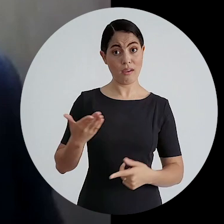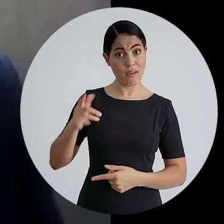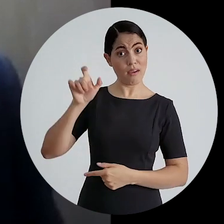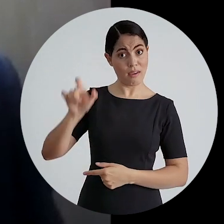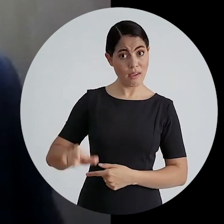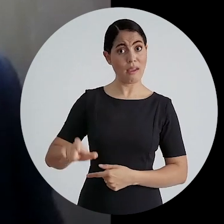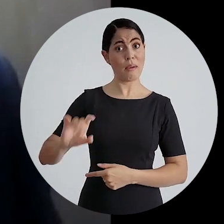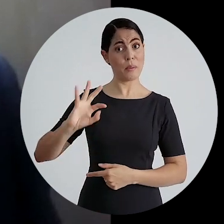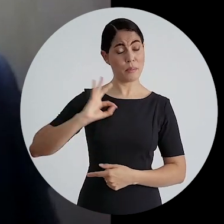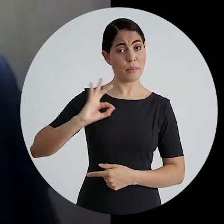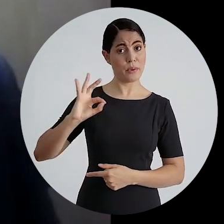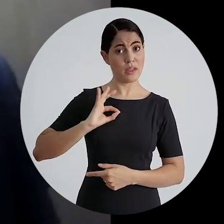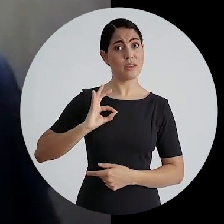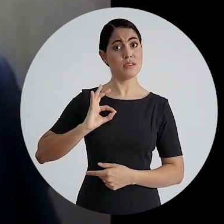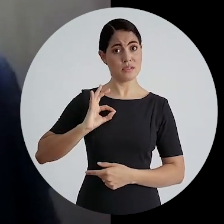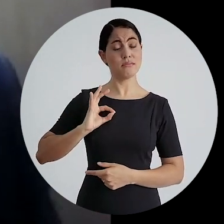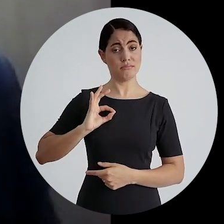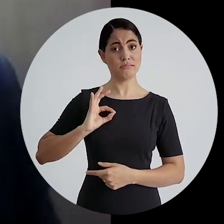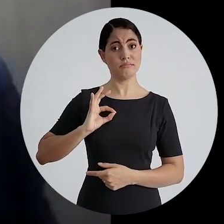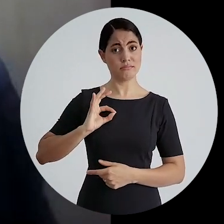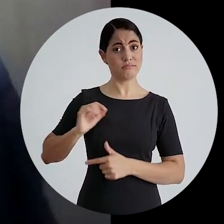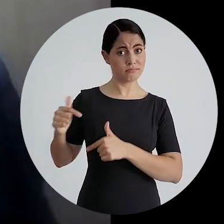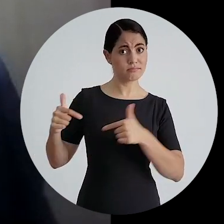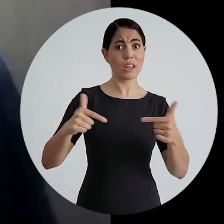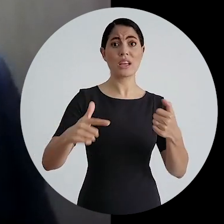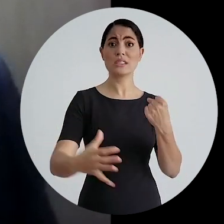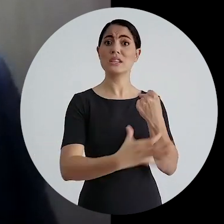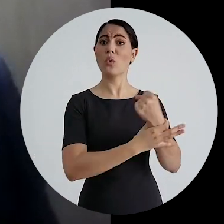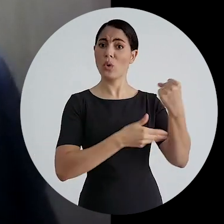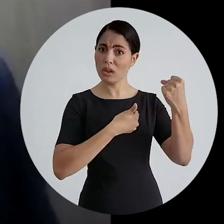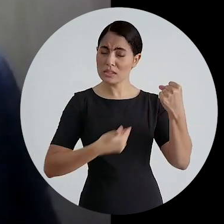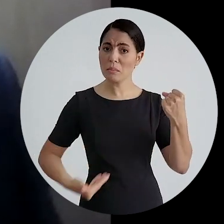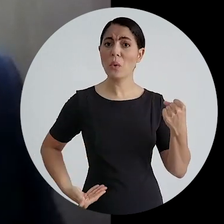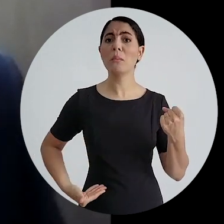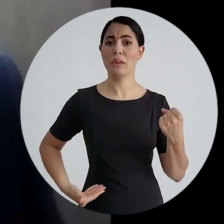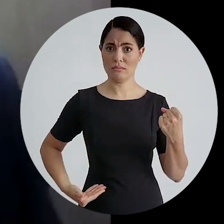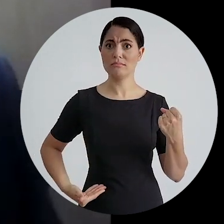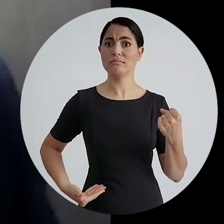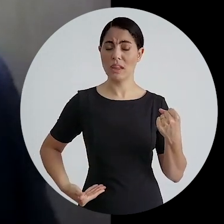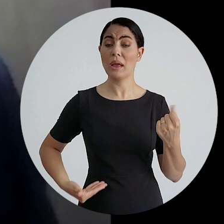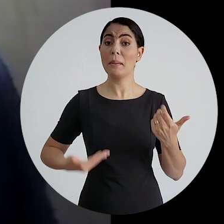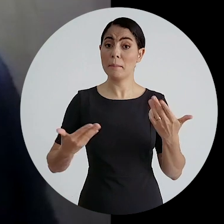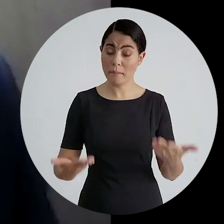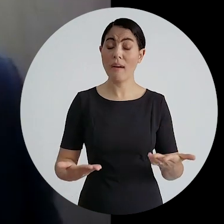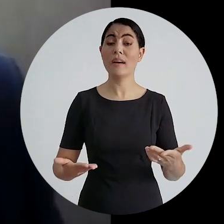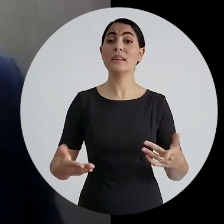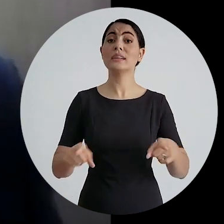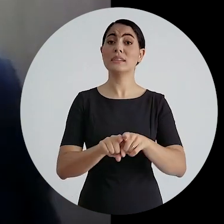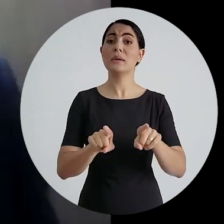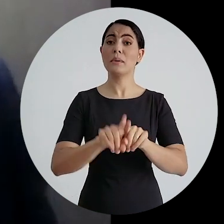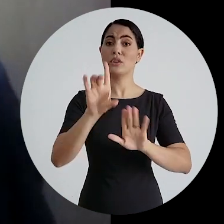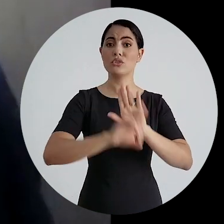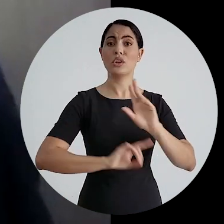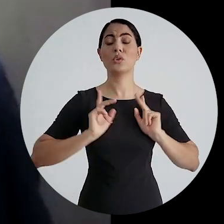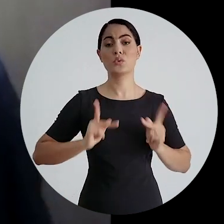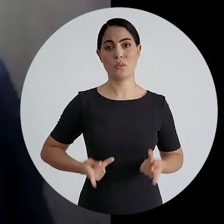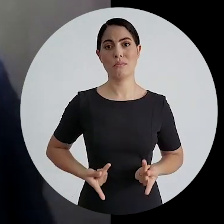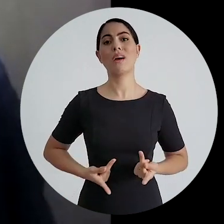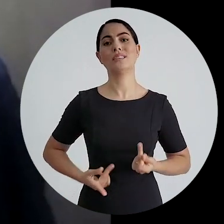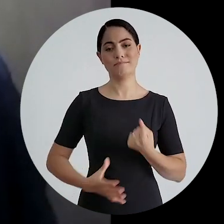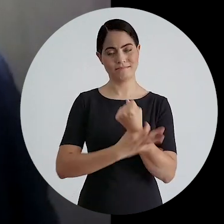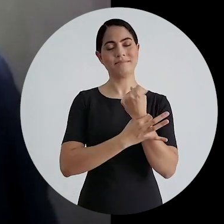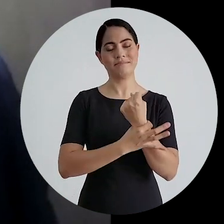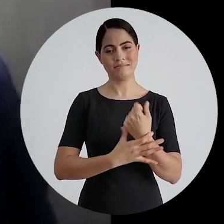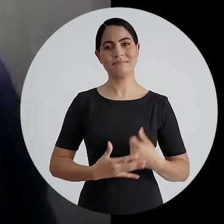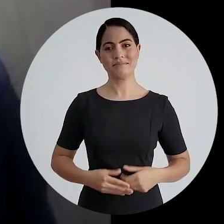cumpra o seu papel de garantidor, de promotor da segurança pública, mas que seja, ao mesmo tempo, um